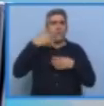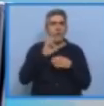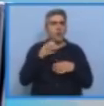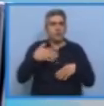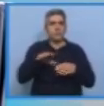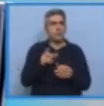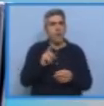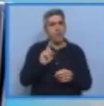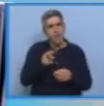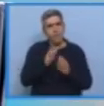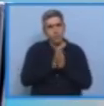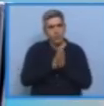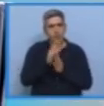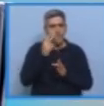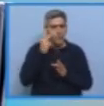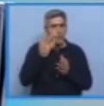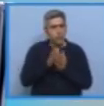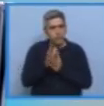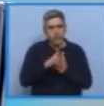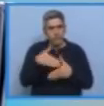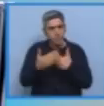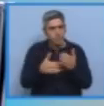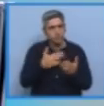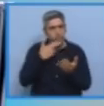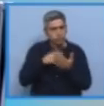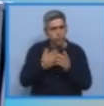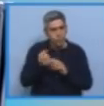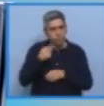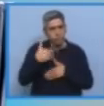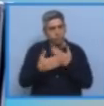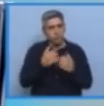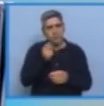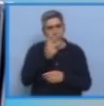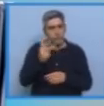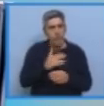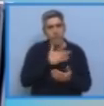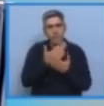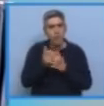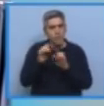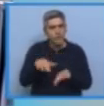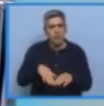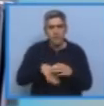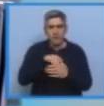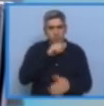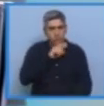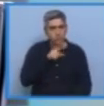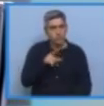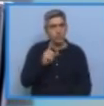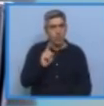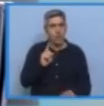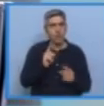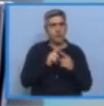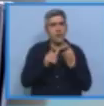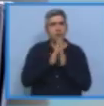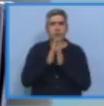ser usufruída e ao mesmo tempo realizada na plenitude até ao fim. Esta é a convicção das